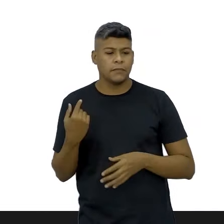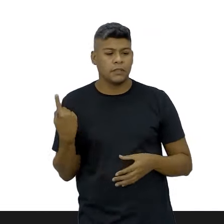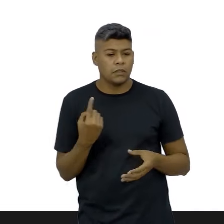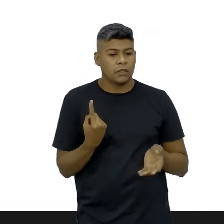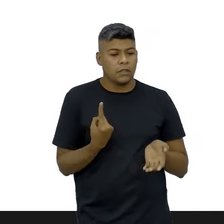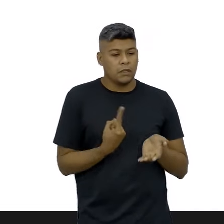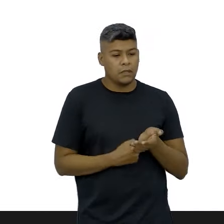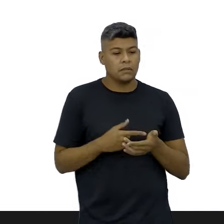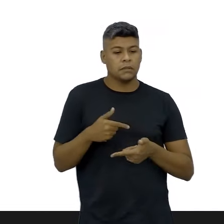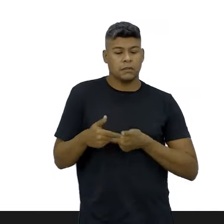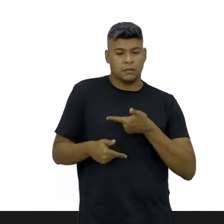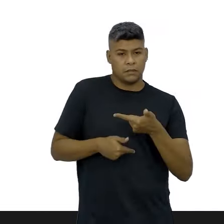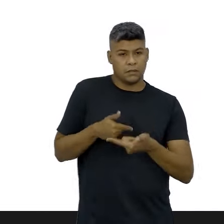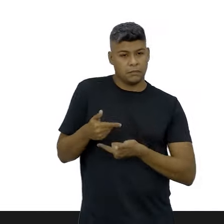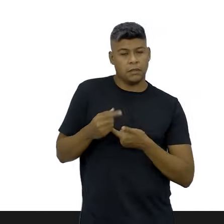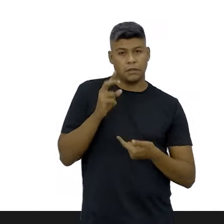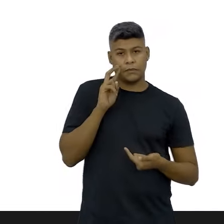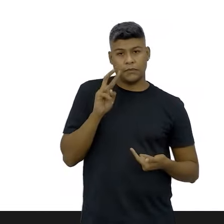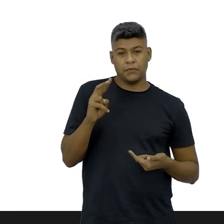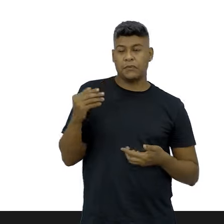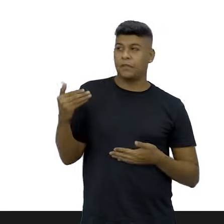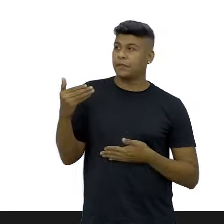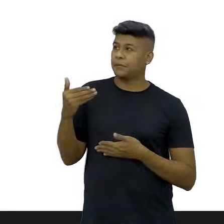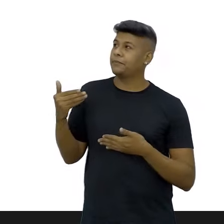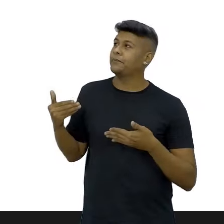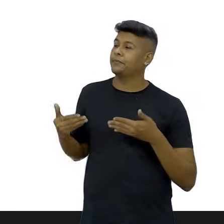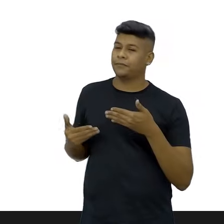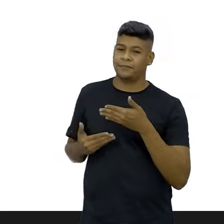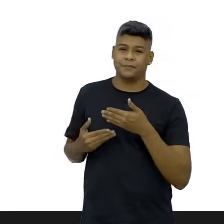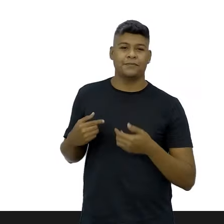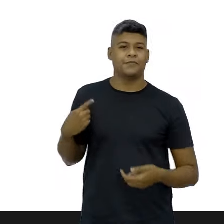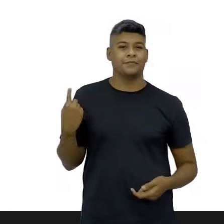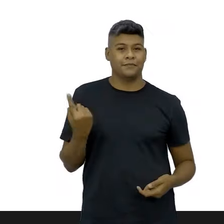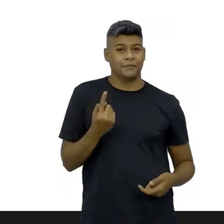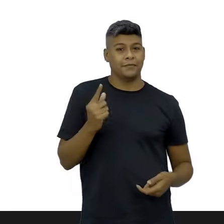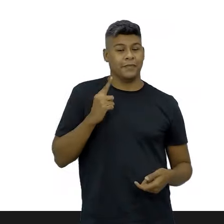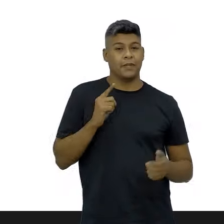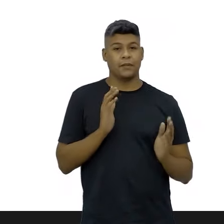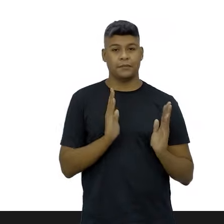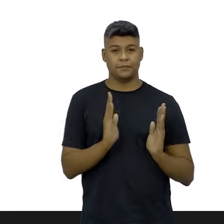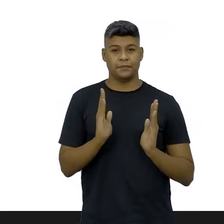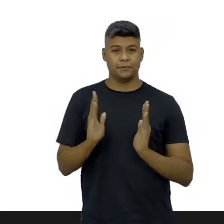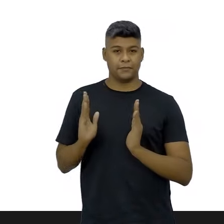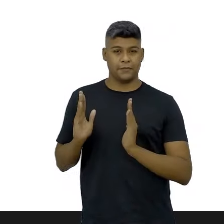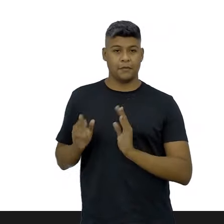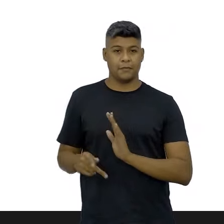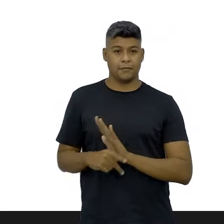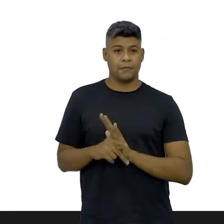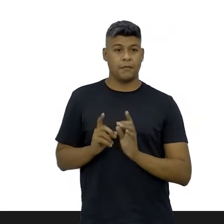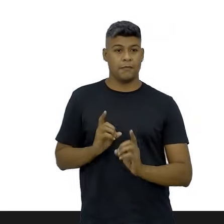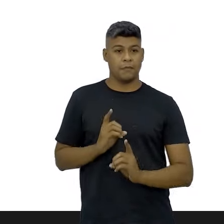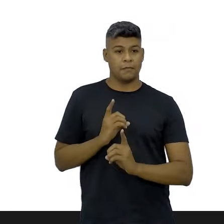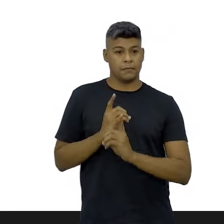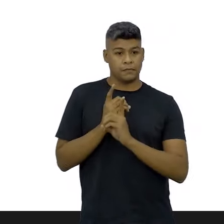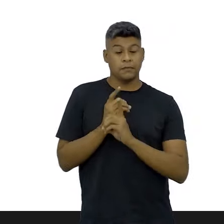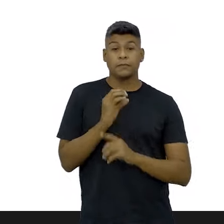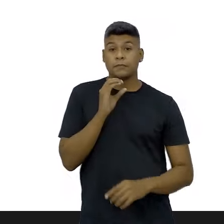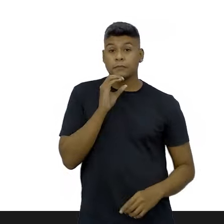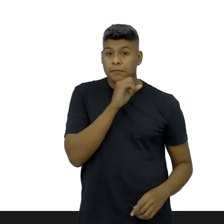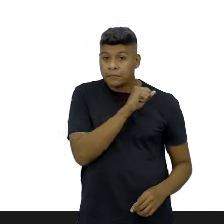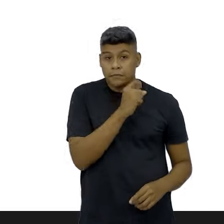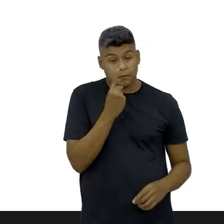Como vocês podem ver aí no slide, nós temos a organização desse encontro. Então, vamos